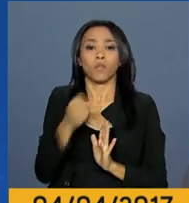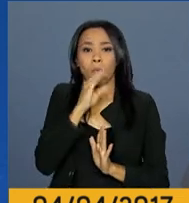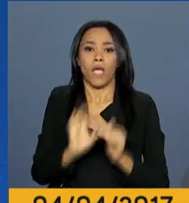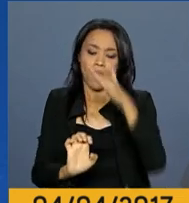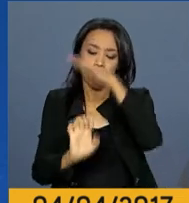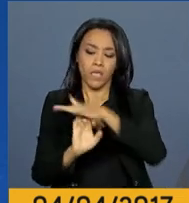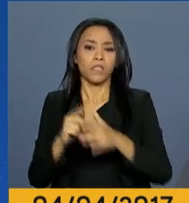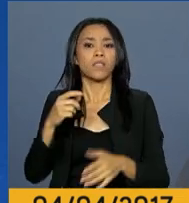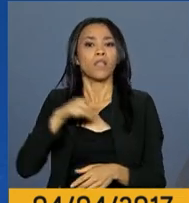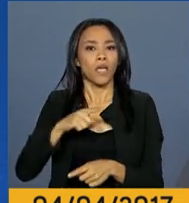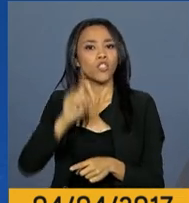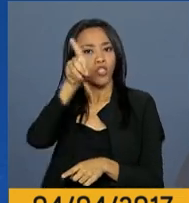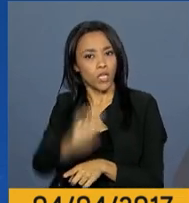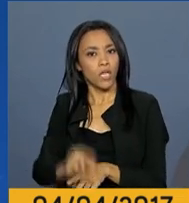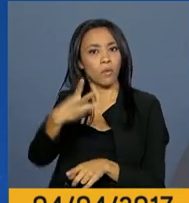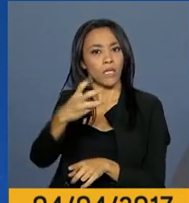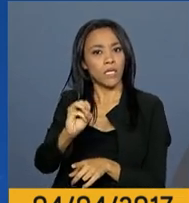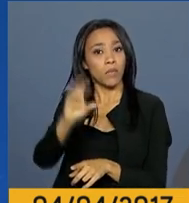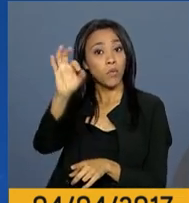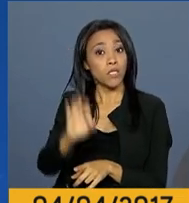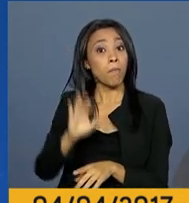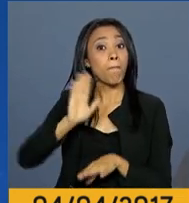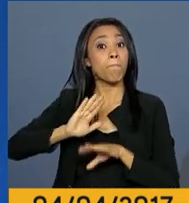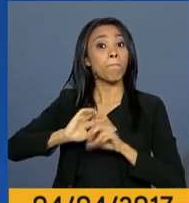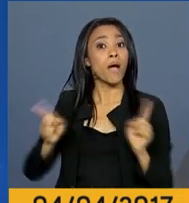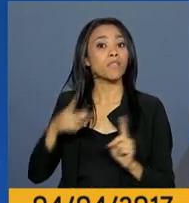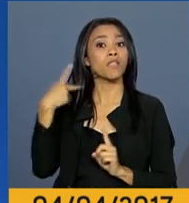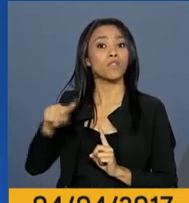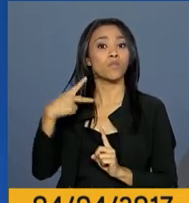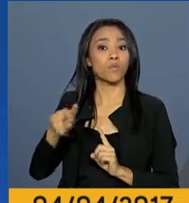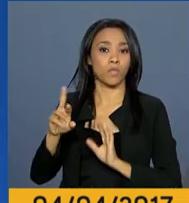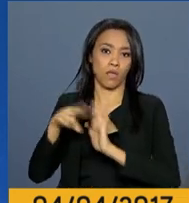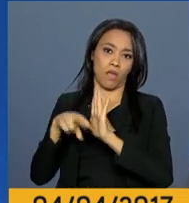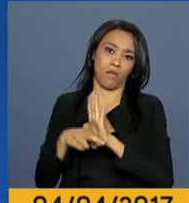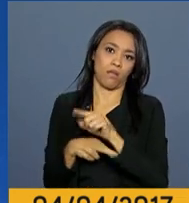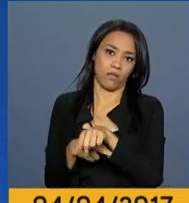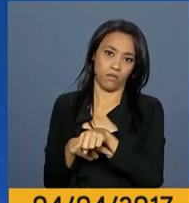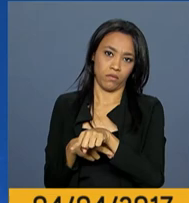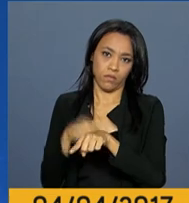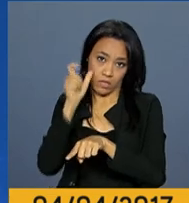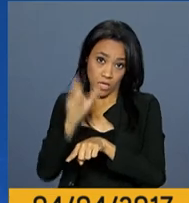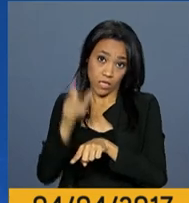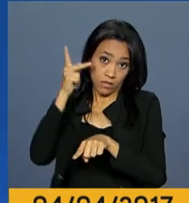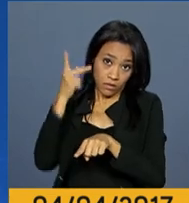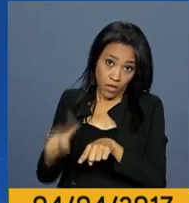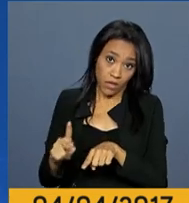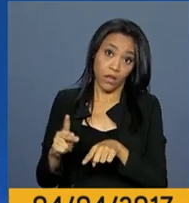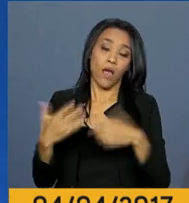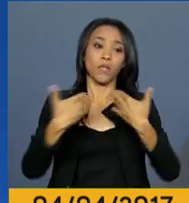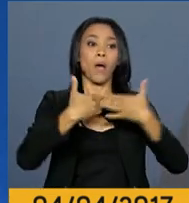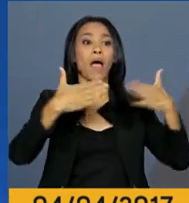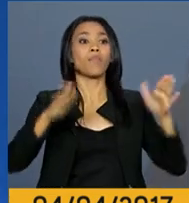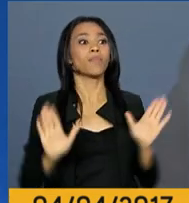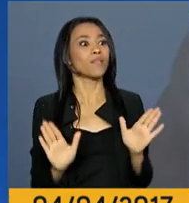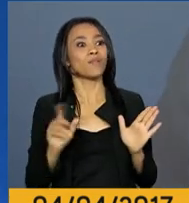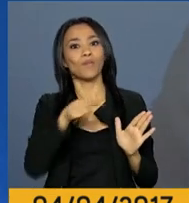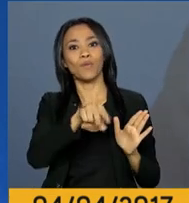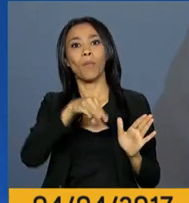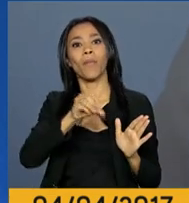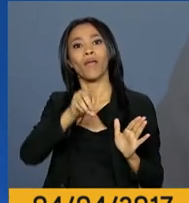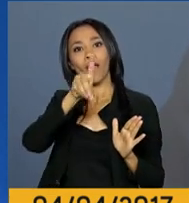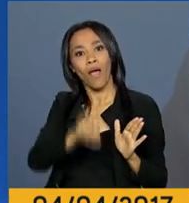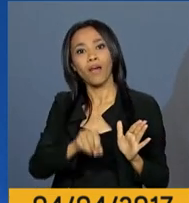30%, terá preferência, mas a seu critério, não é? Que foi uma grande evolução. Abriu o mercado nacional e o mercado